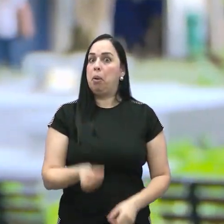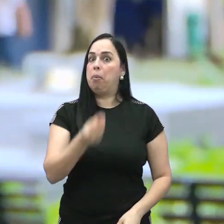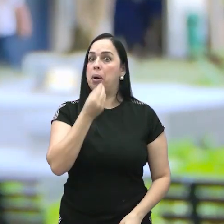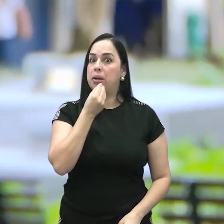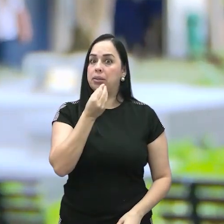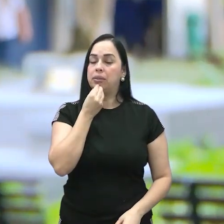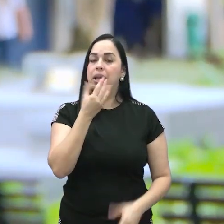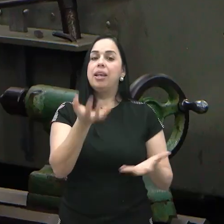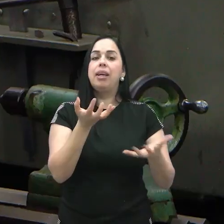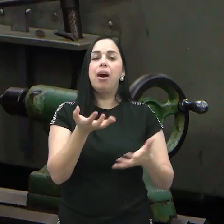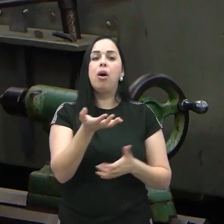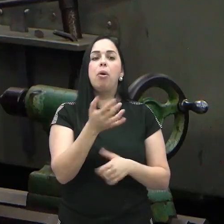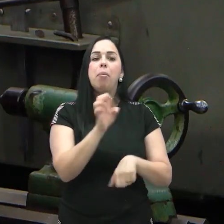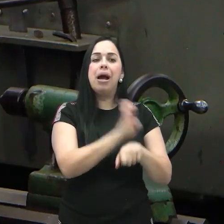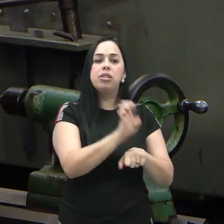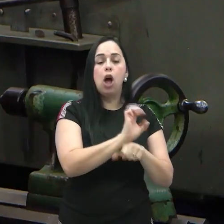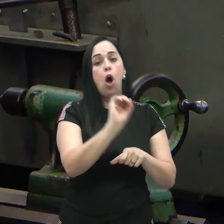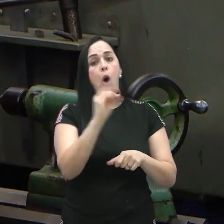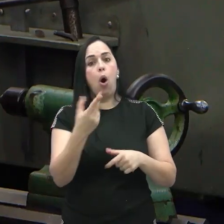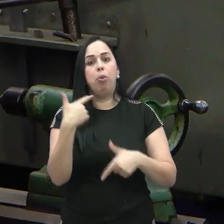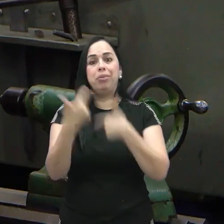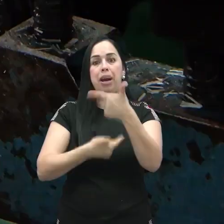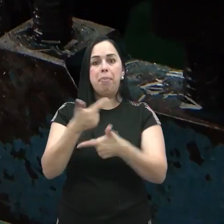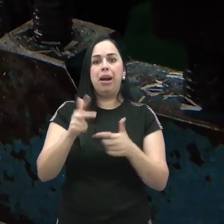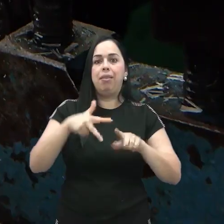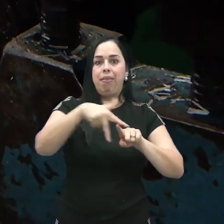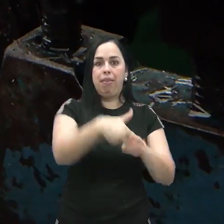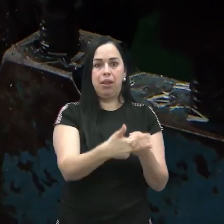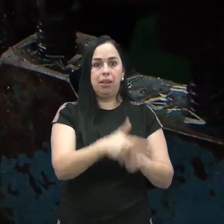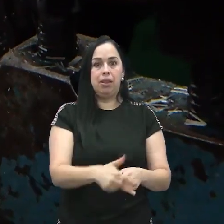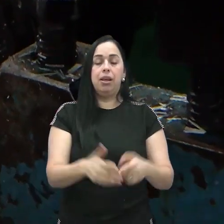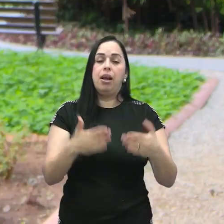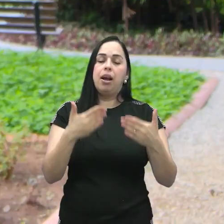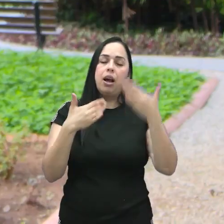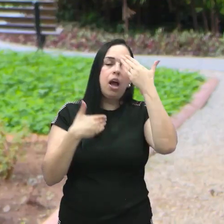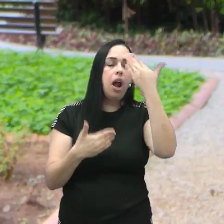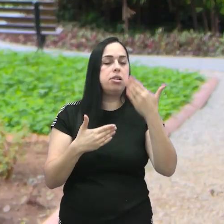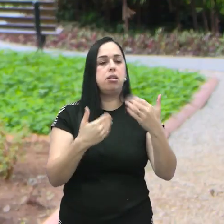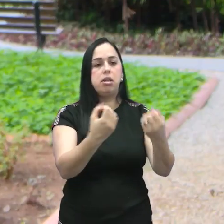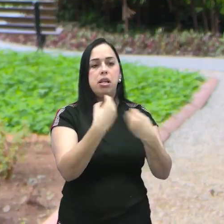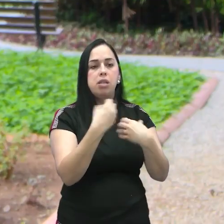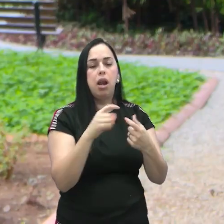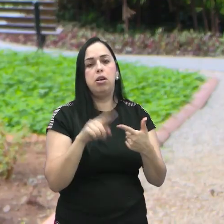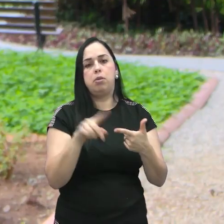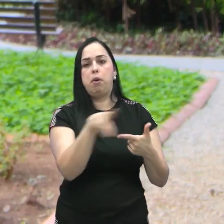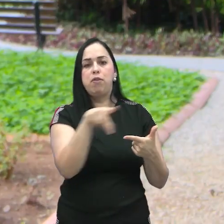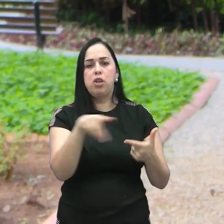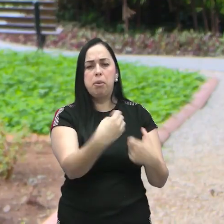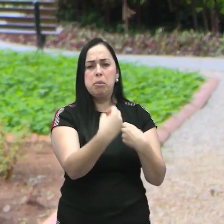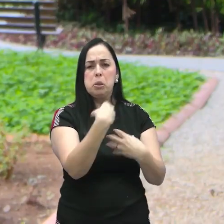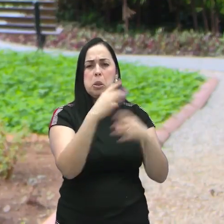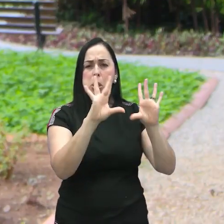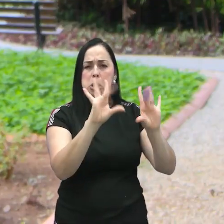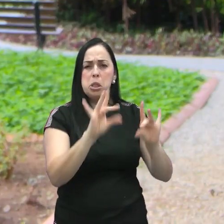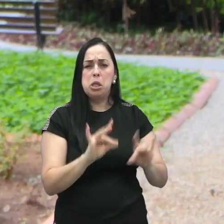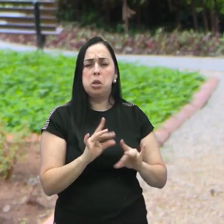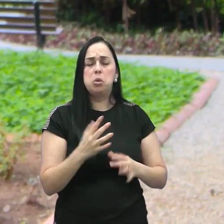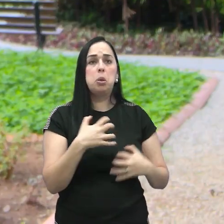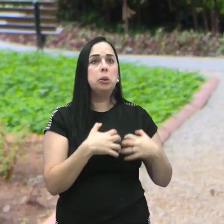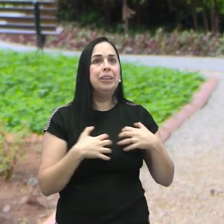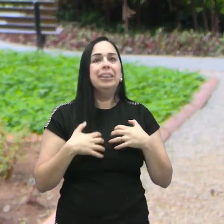uma oportunidade. Busca um estágio ou um trabalho na área de Mecânica. Graças às aulas, à explicação dos professores, eu estou